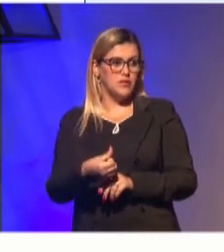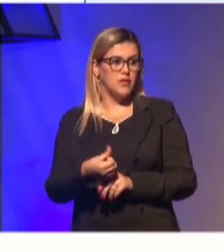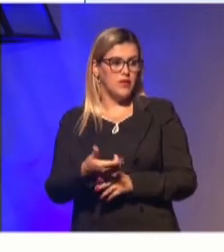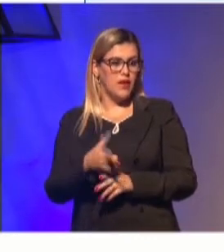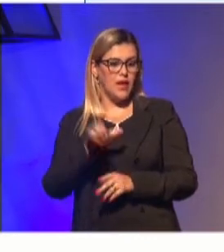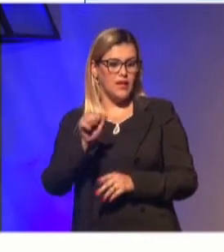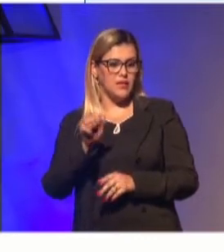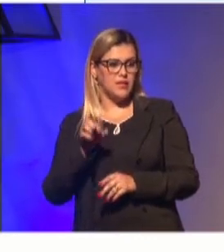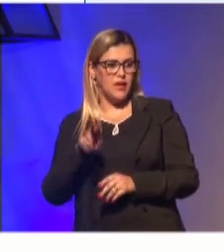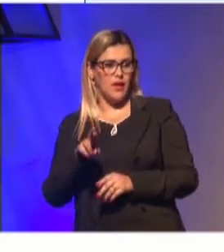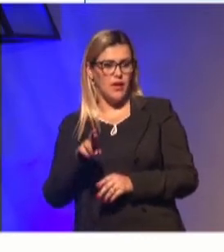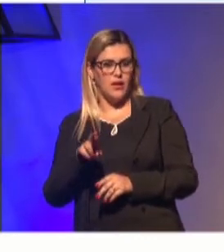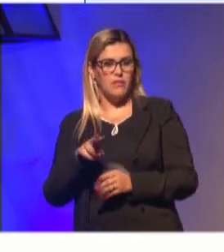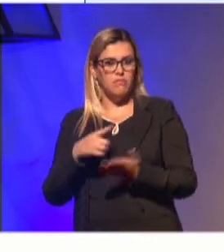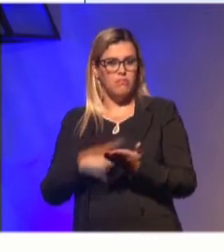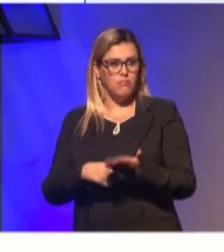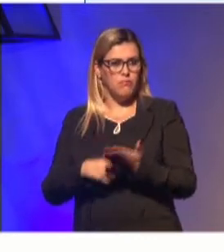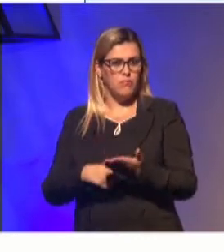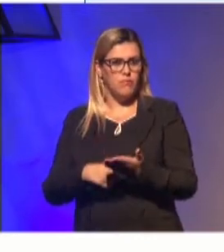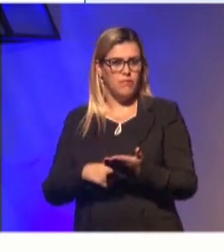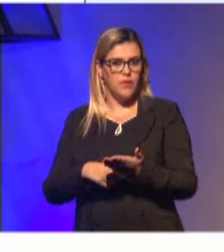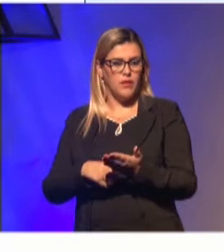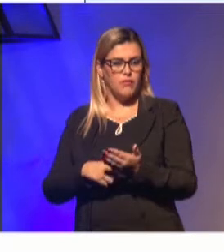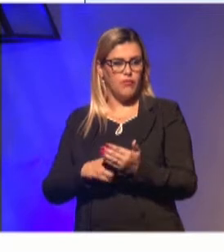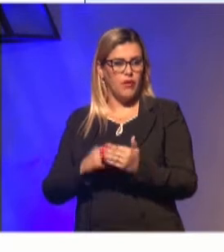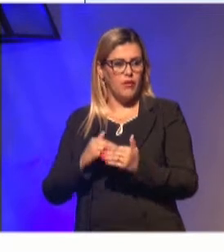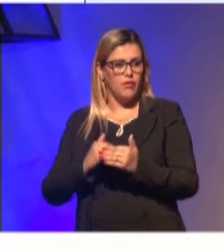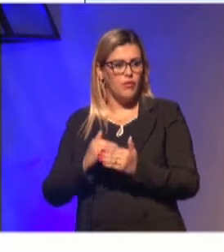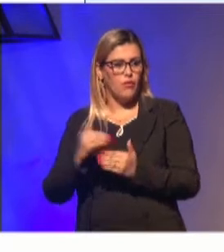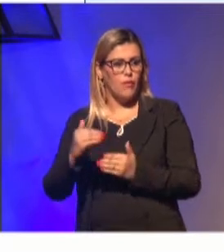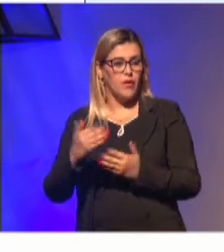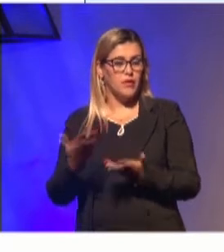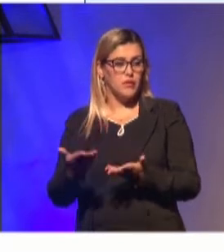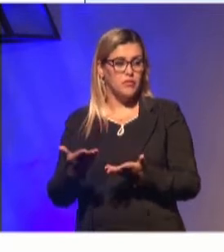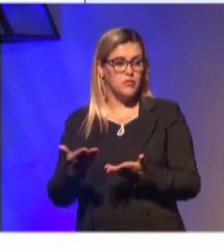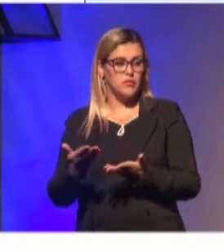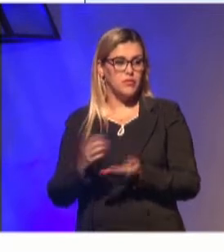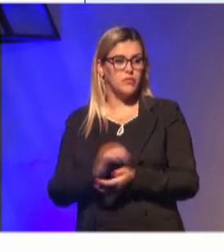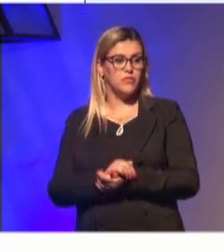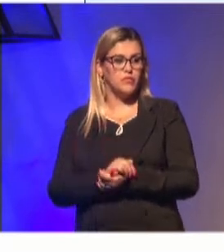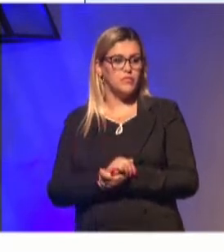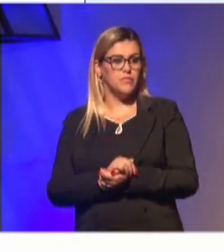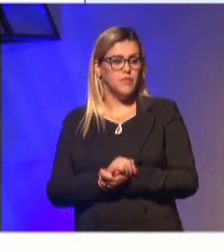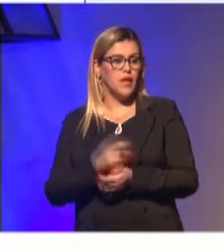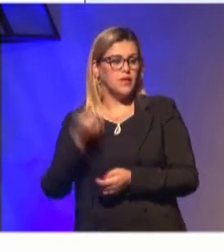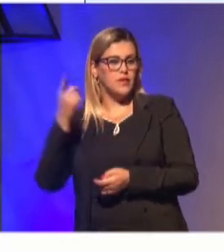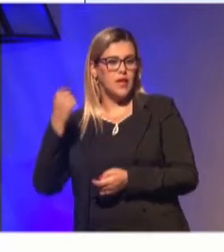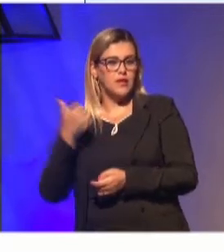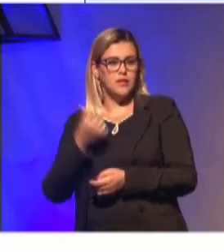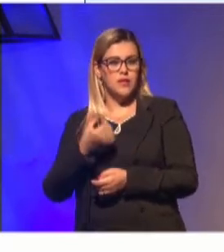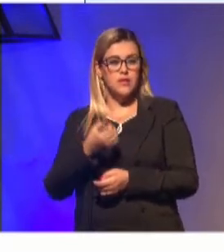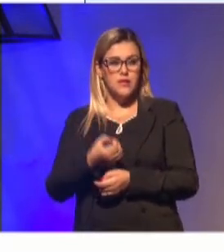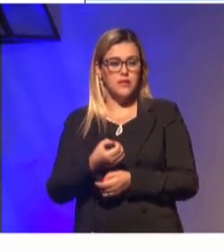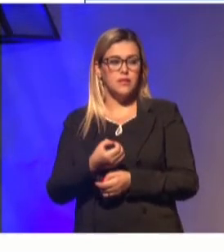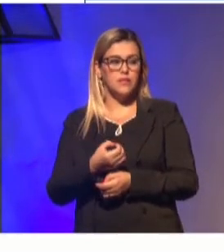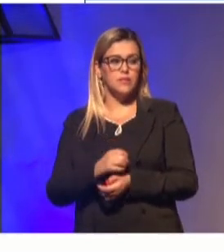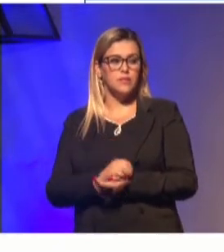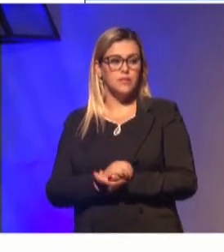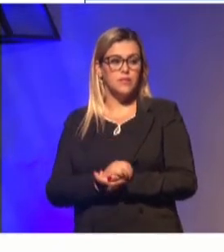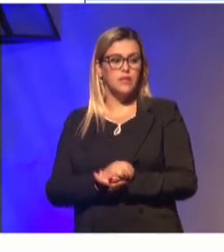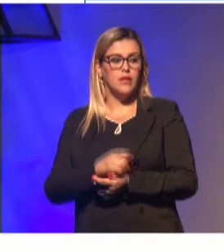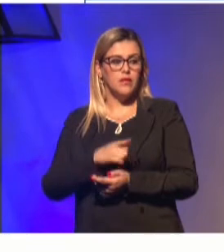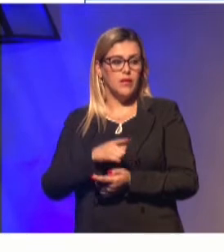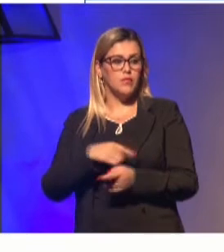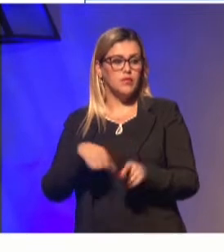laser foi definido, né? Então, a gente tem os primeiros pulsos aí da luz vermelha na década de 60 e temos